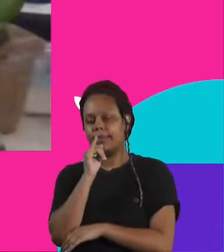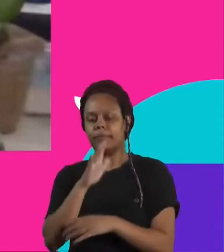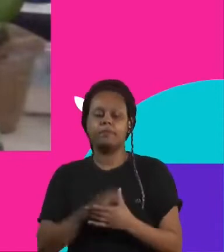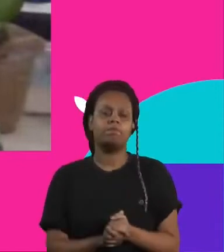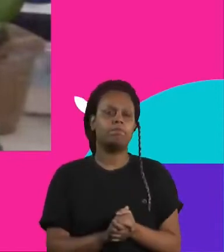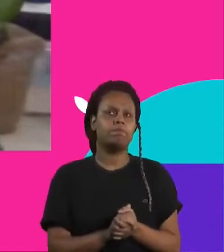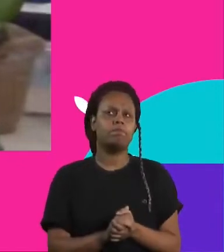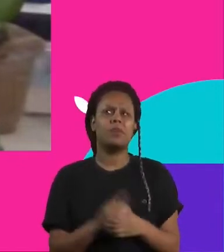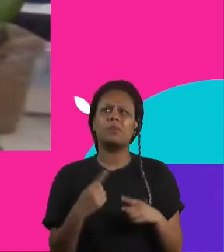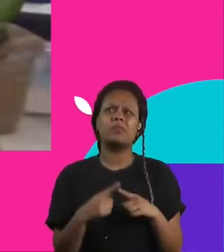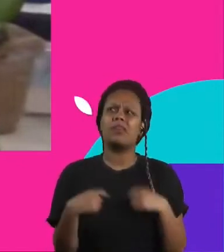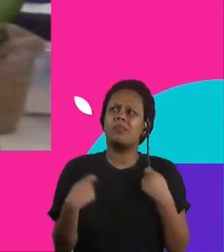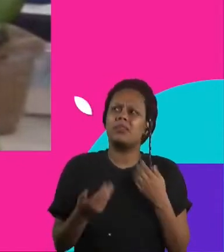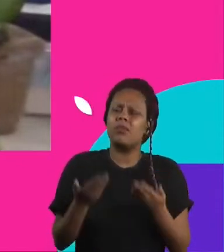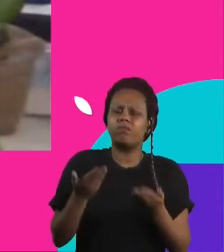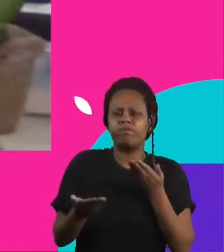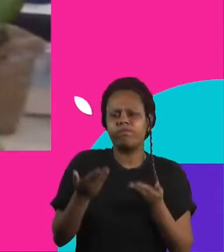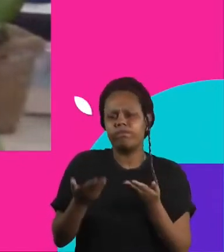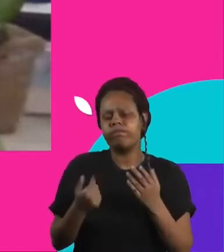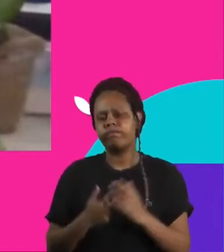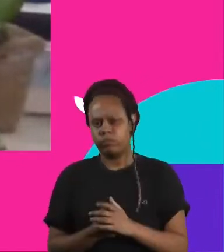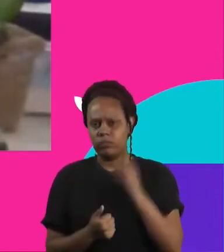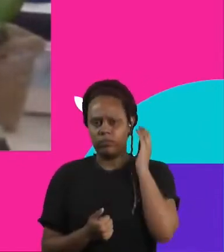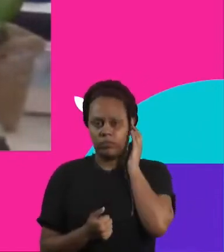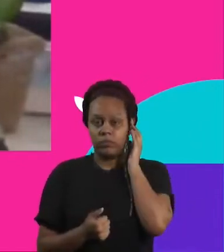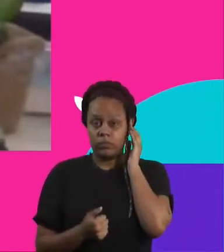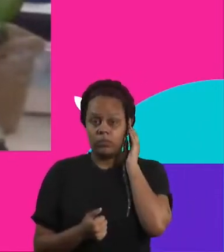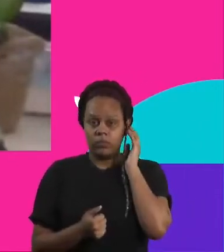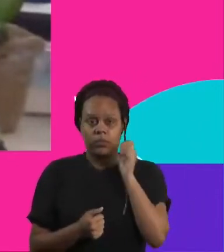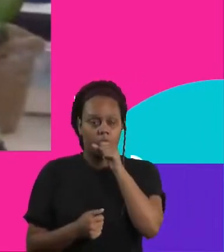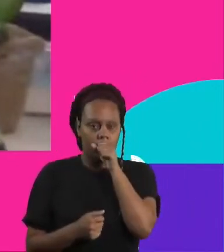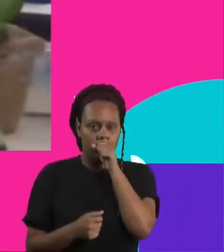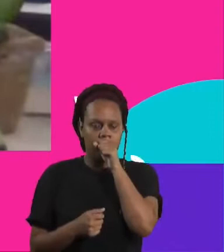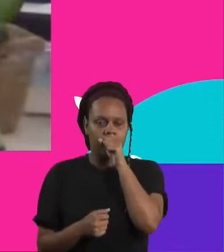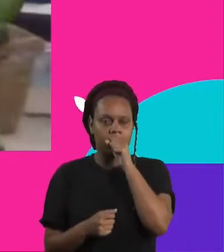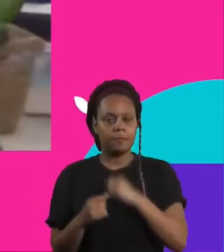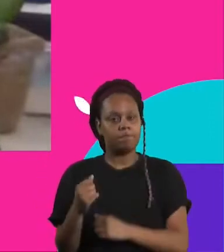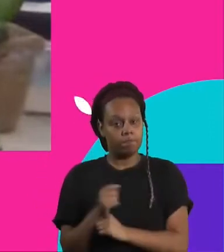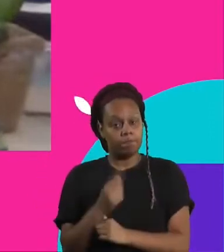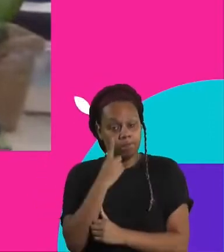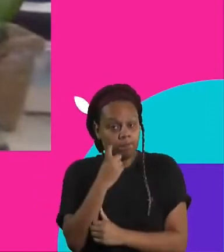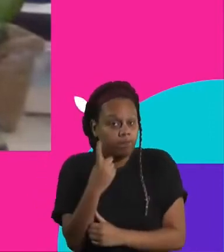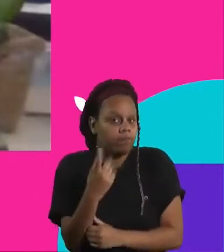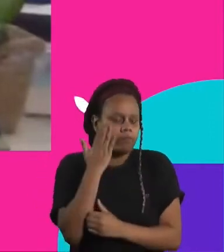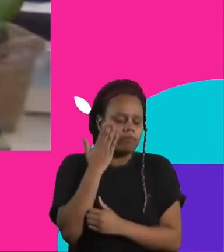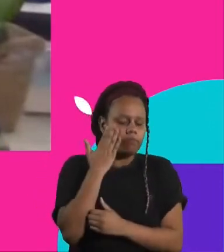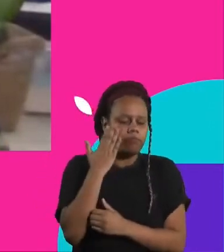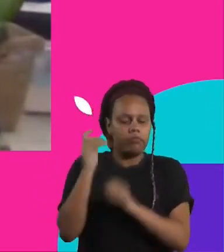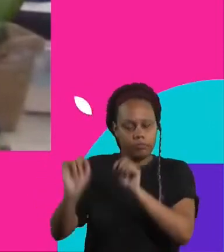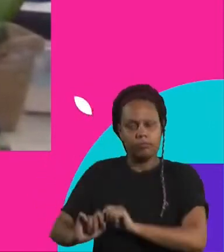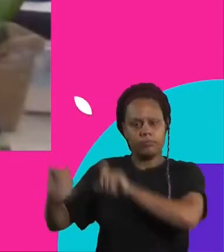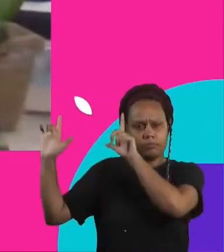assim. Acho que foi muito interessante ver o painel anterior que falava sobre inteligência artificial e a